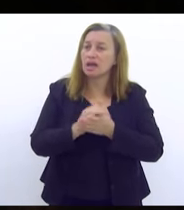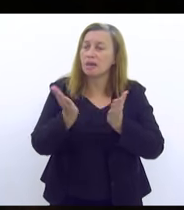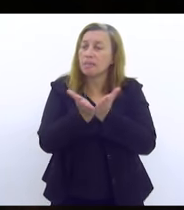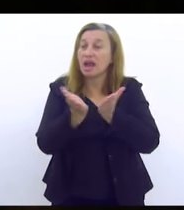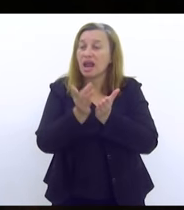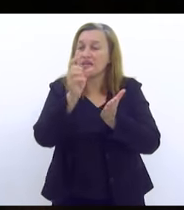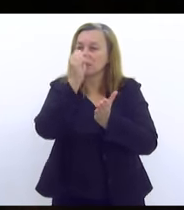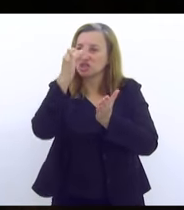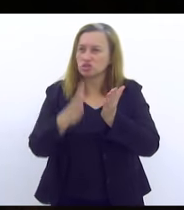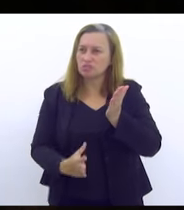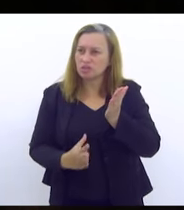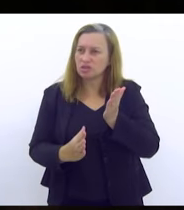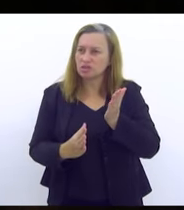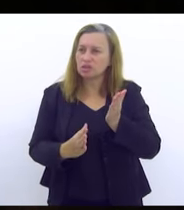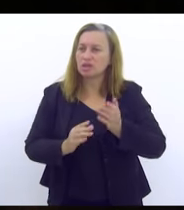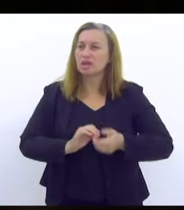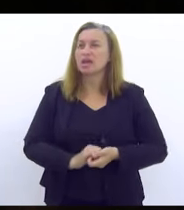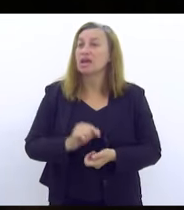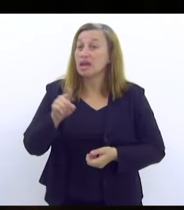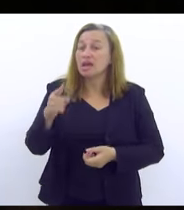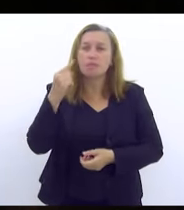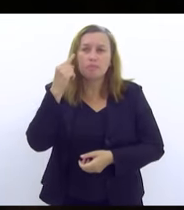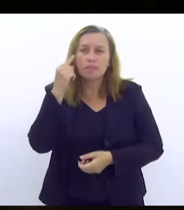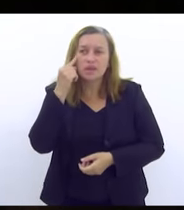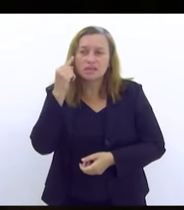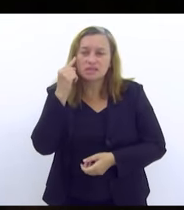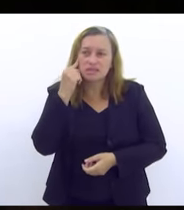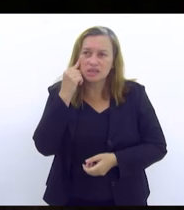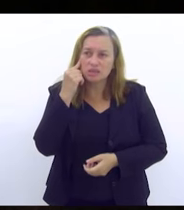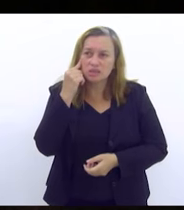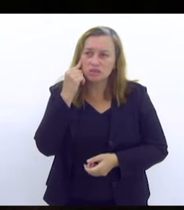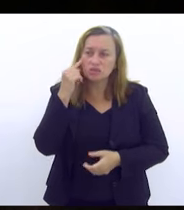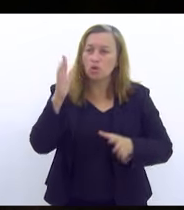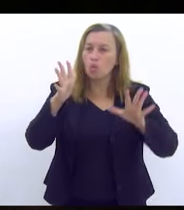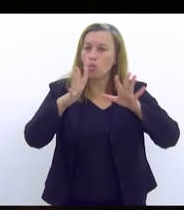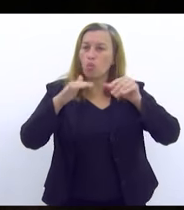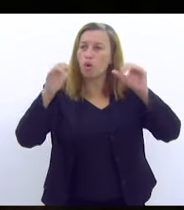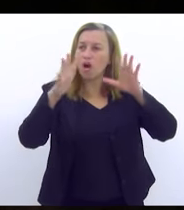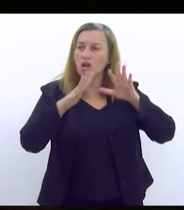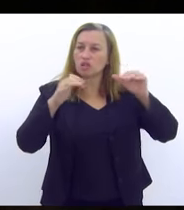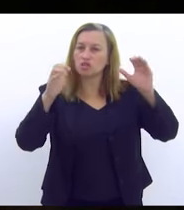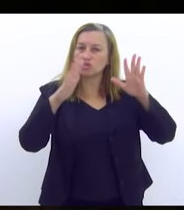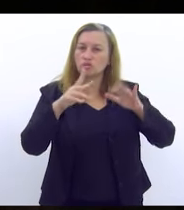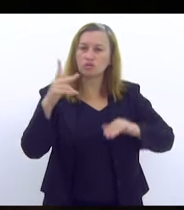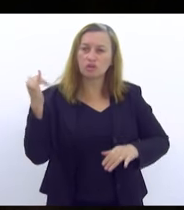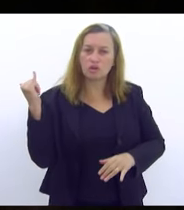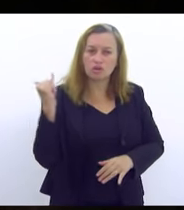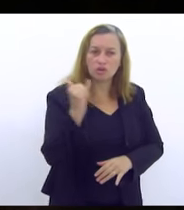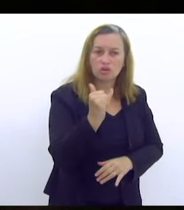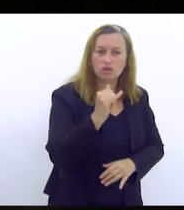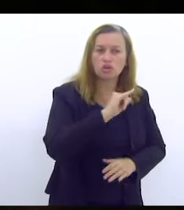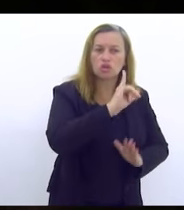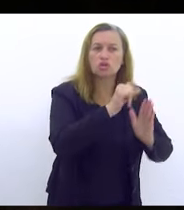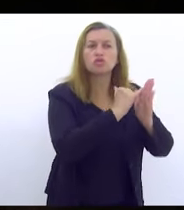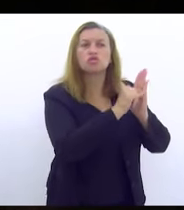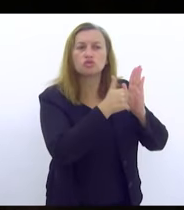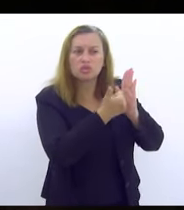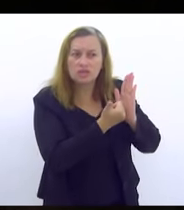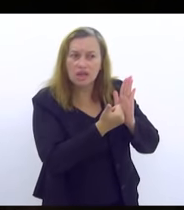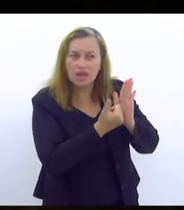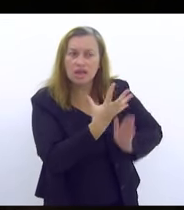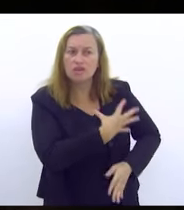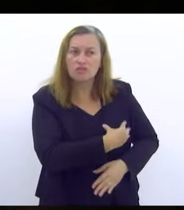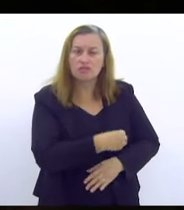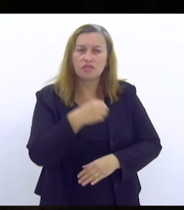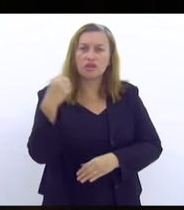e projetando ele isso, eis que em sonho lhe apareceu um anjo do Senhor dizendo: José, filho